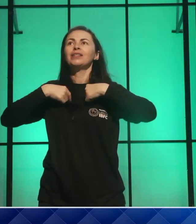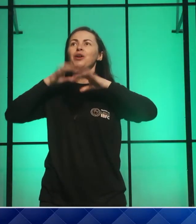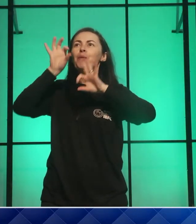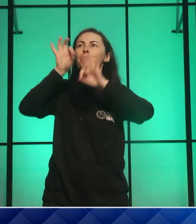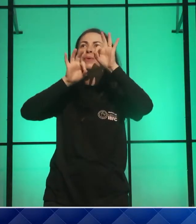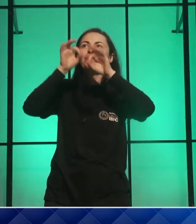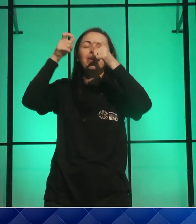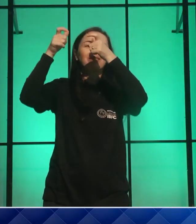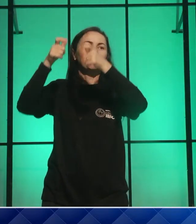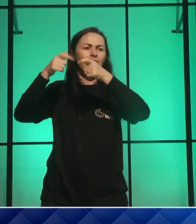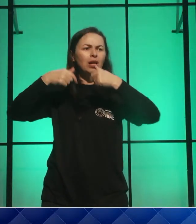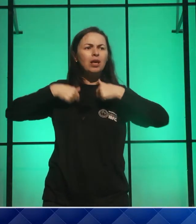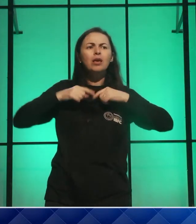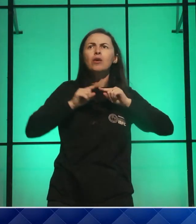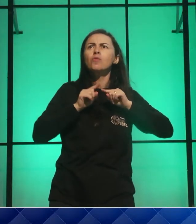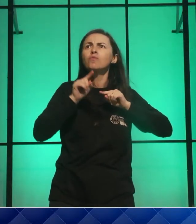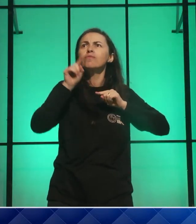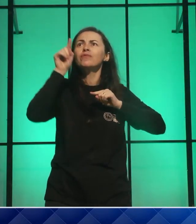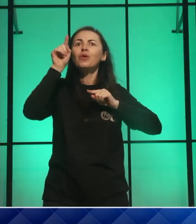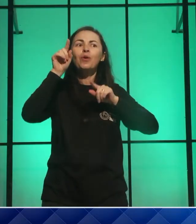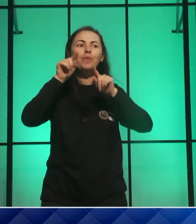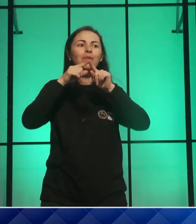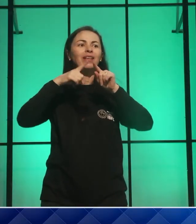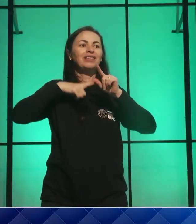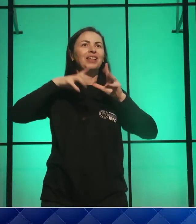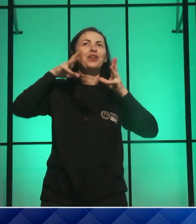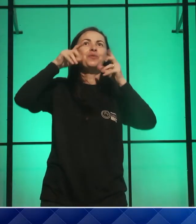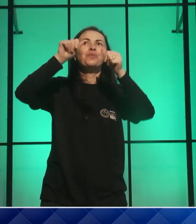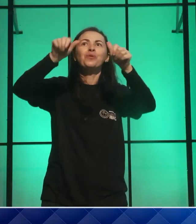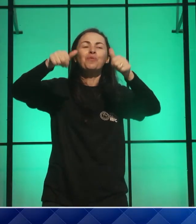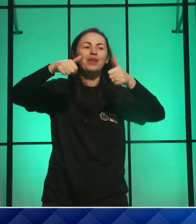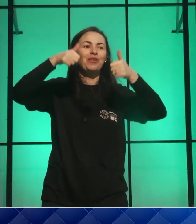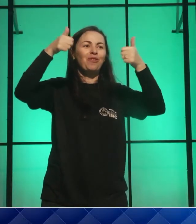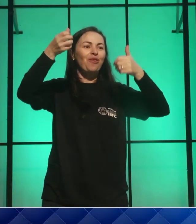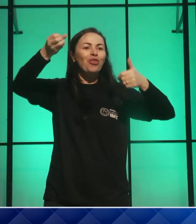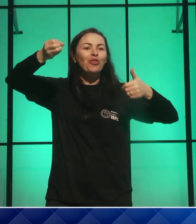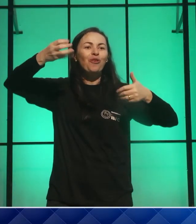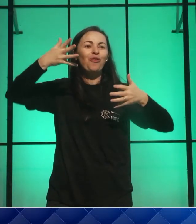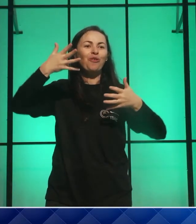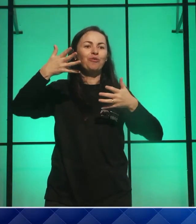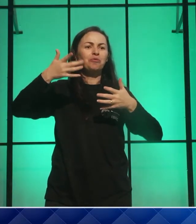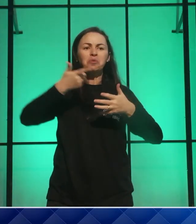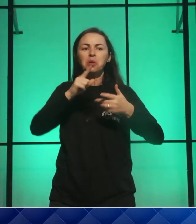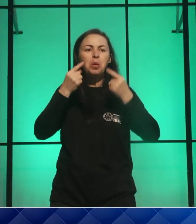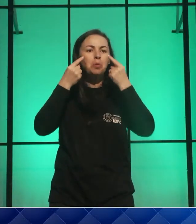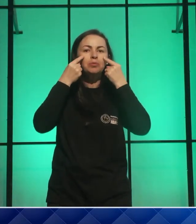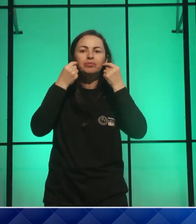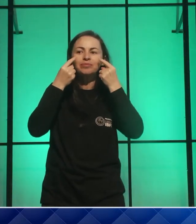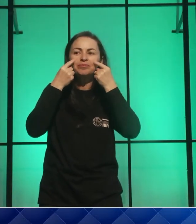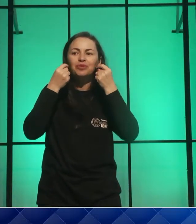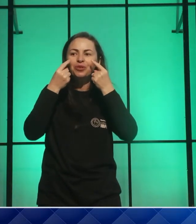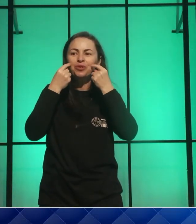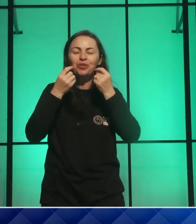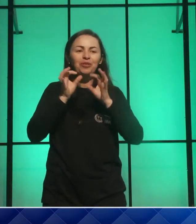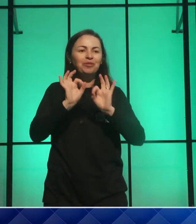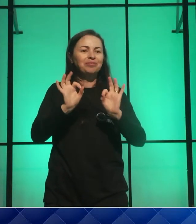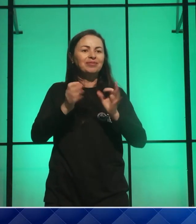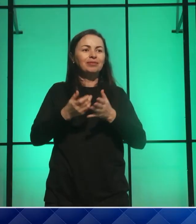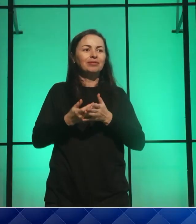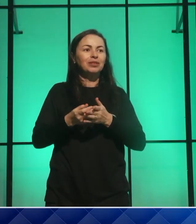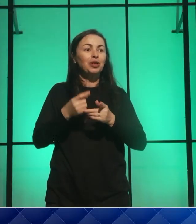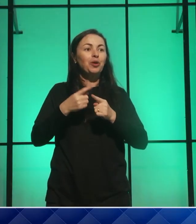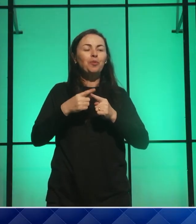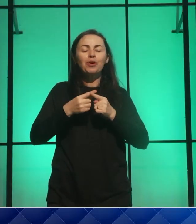Eu estou indo, mas existe um mundo melhor, novo, onde não existe lágrimas, choros, e daí você vai estar